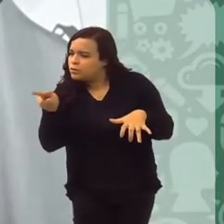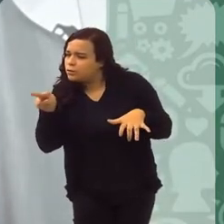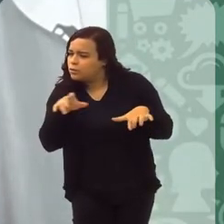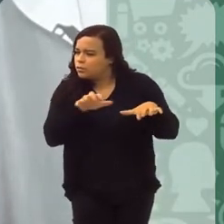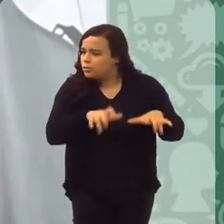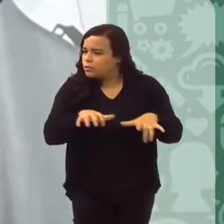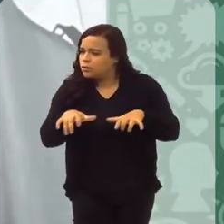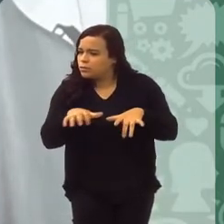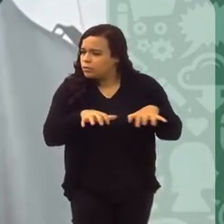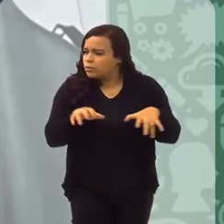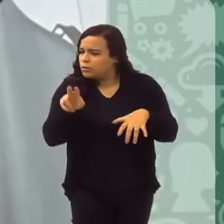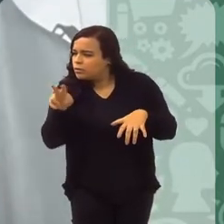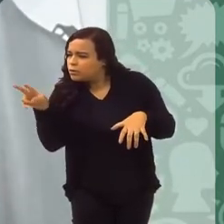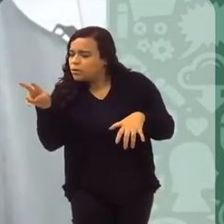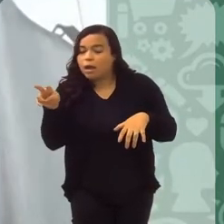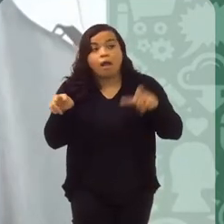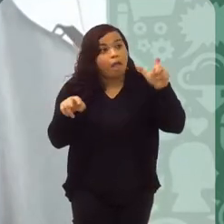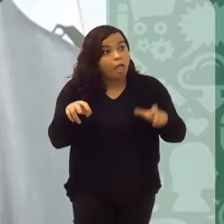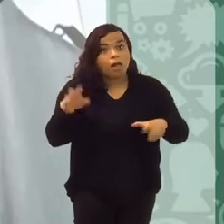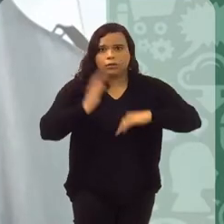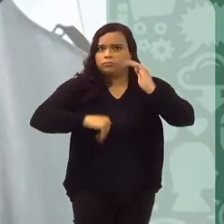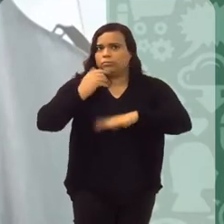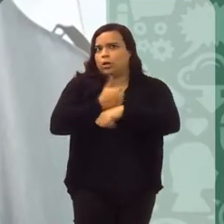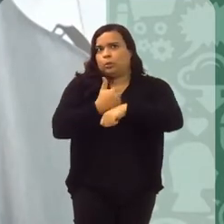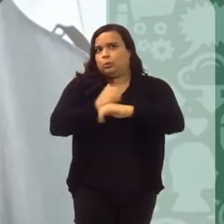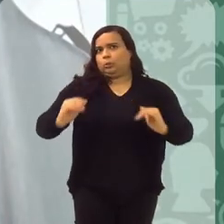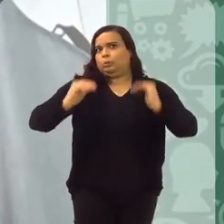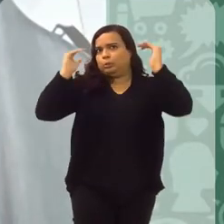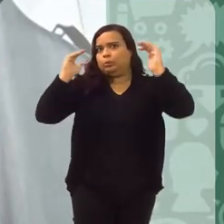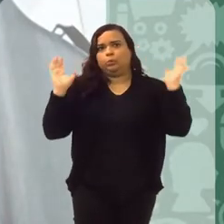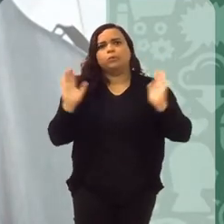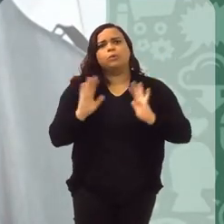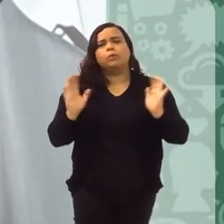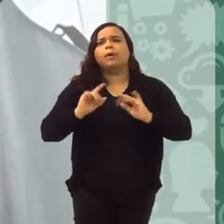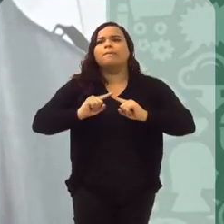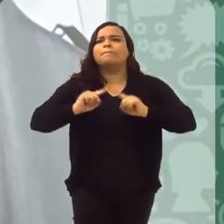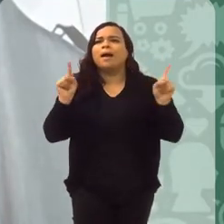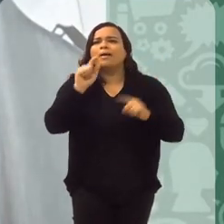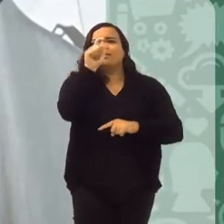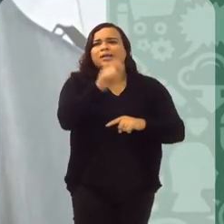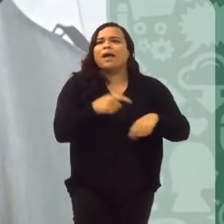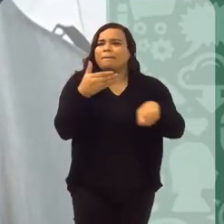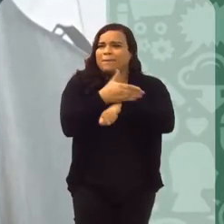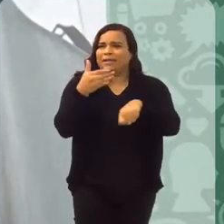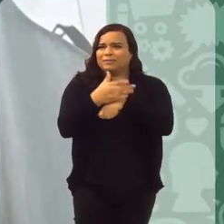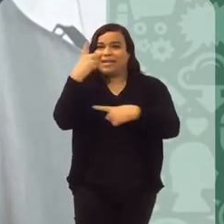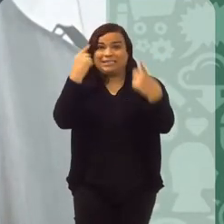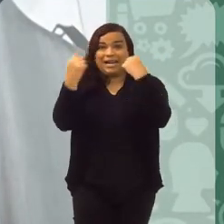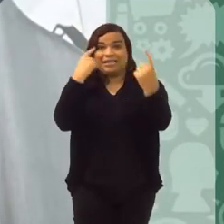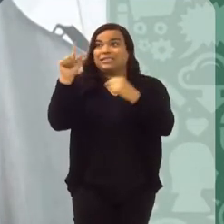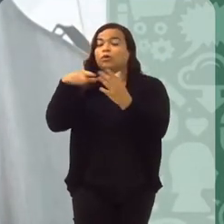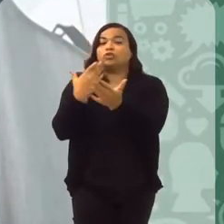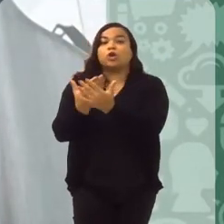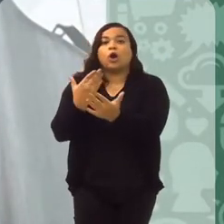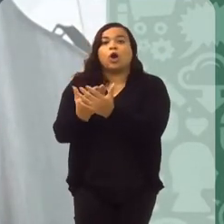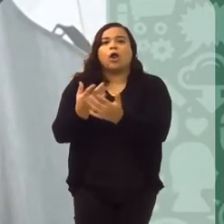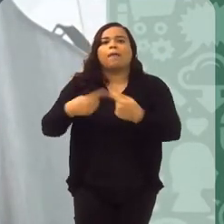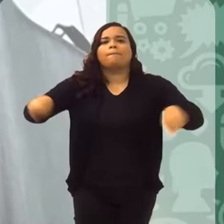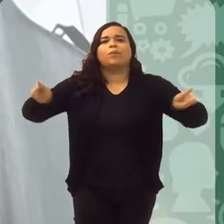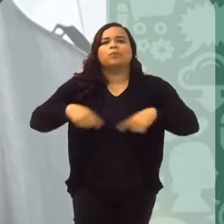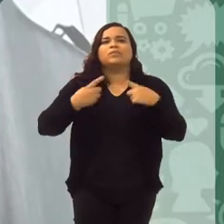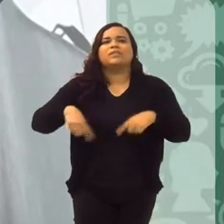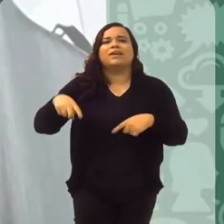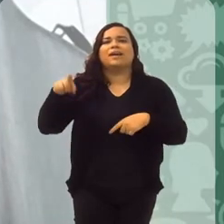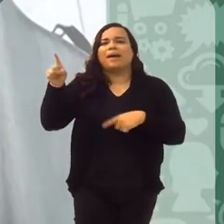uma pianista no nível avançado, mas agora ela já vai, por exemplo, participar da seleção para a Escola de Música de Brasília para o